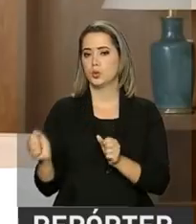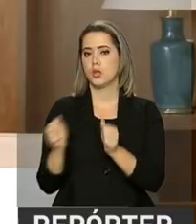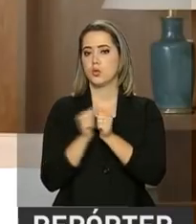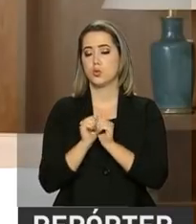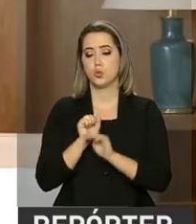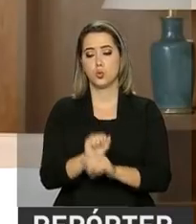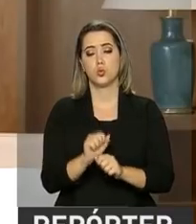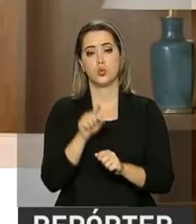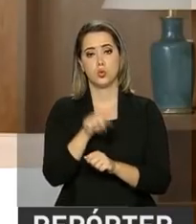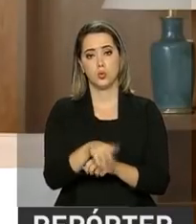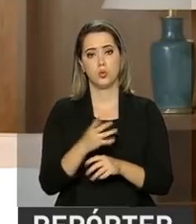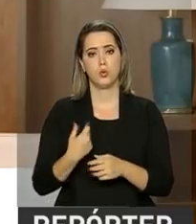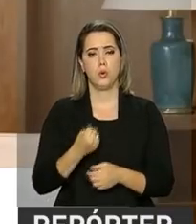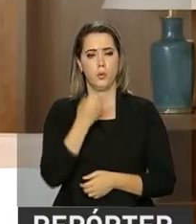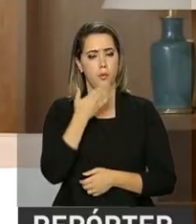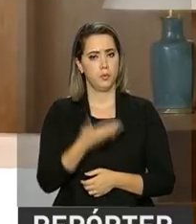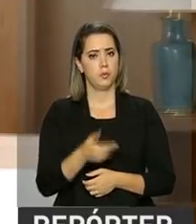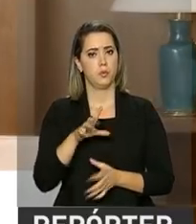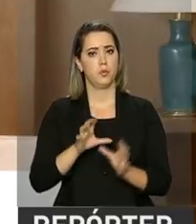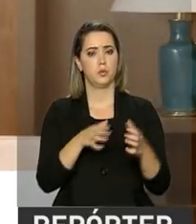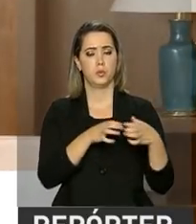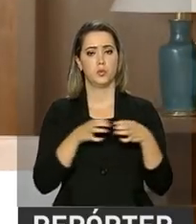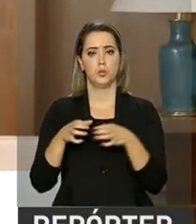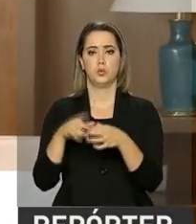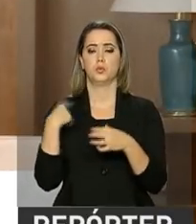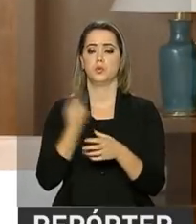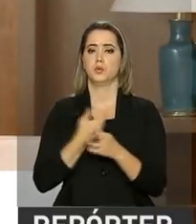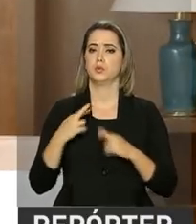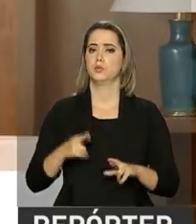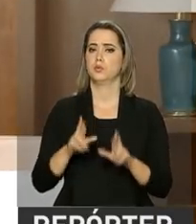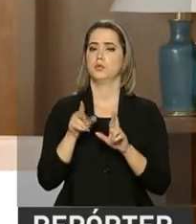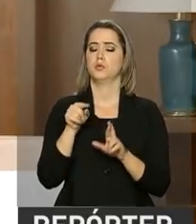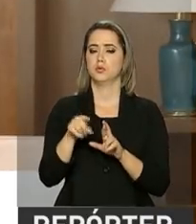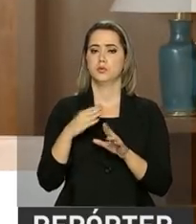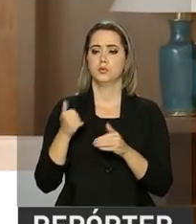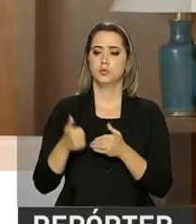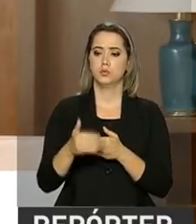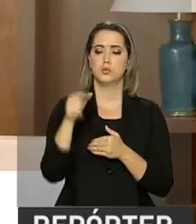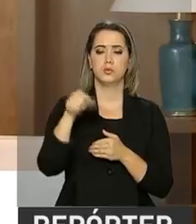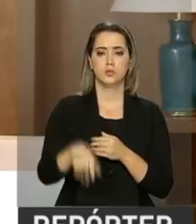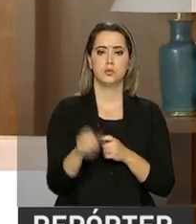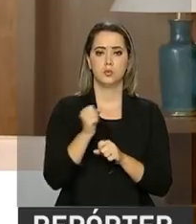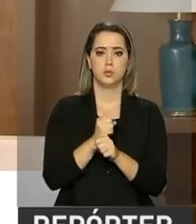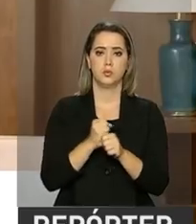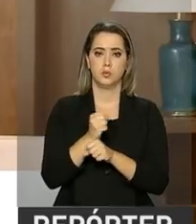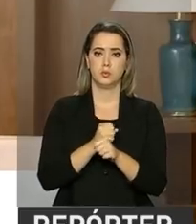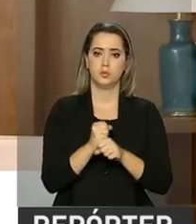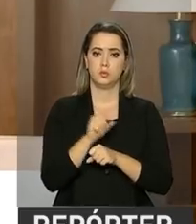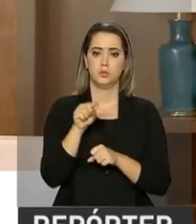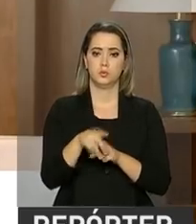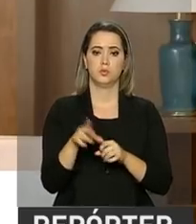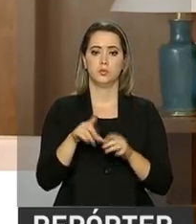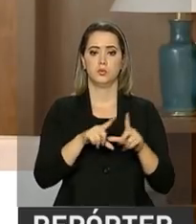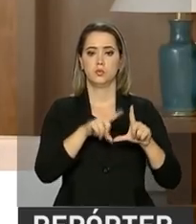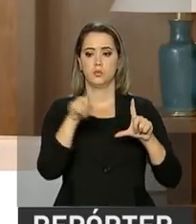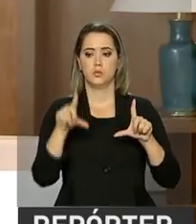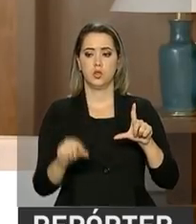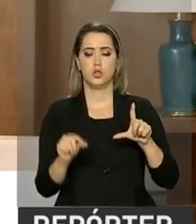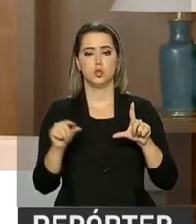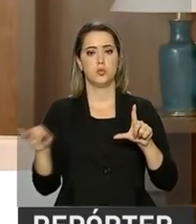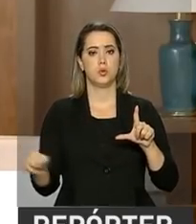condições favoráveis, pelo menos para alguns segmentos. Então, a nossa expectativa daqui para o final do ano é que esse cenário de queda dos